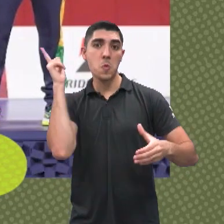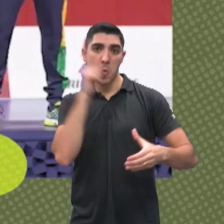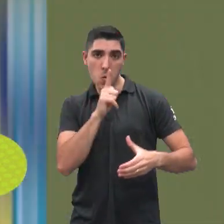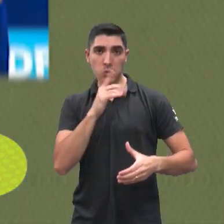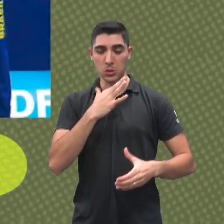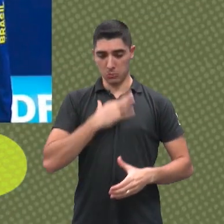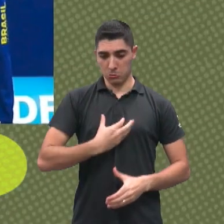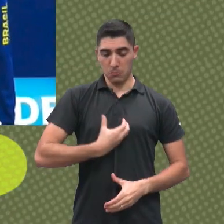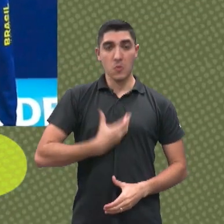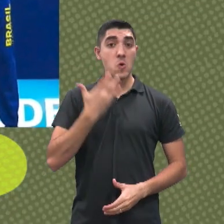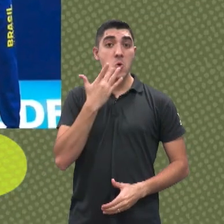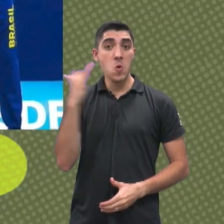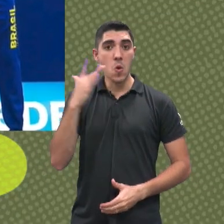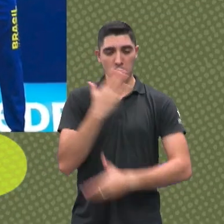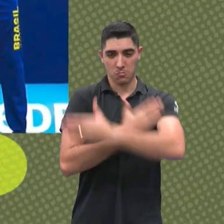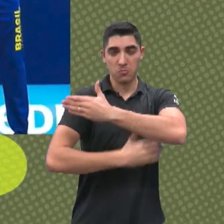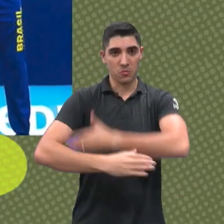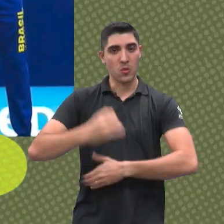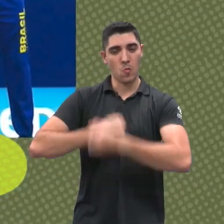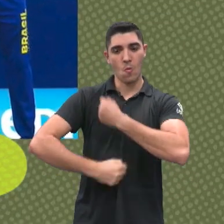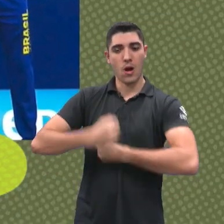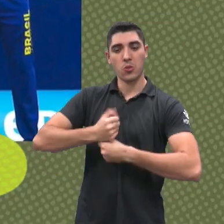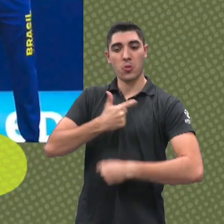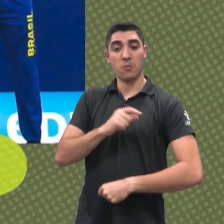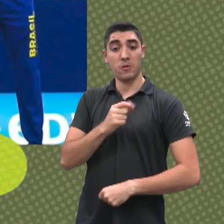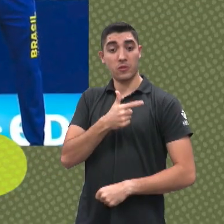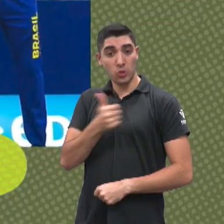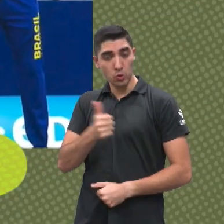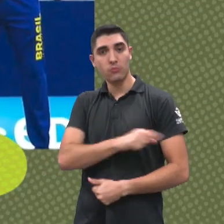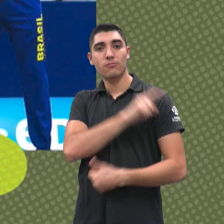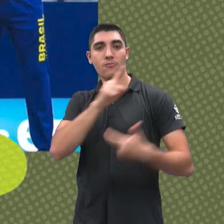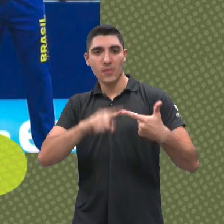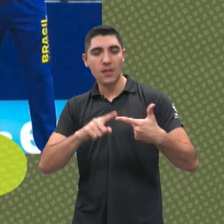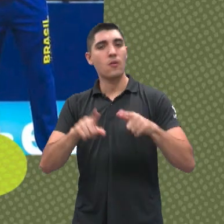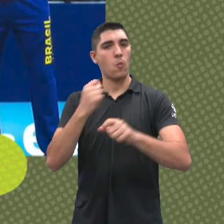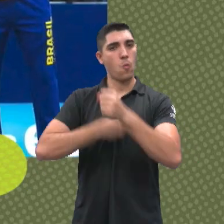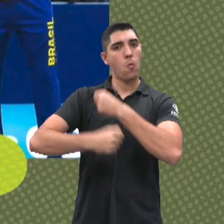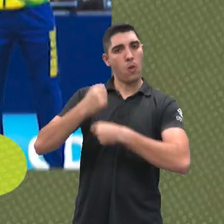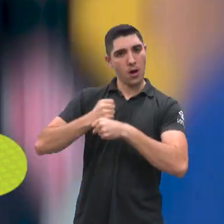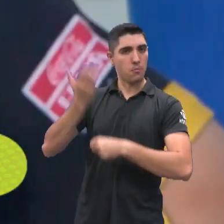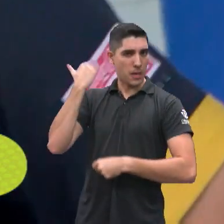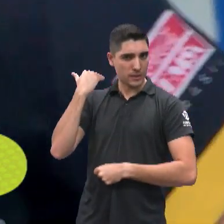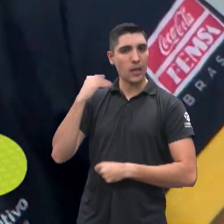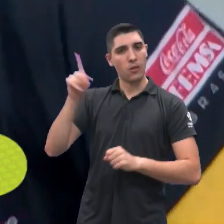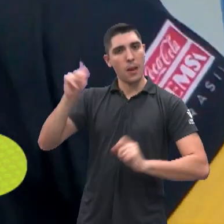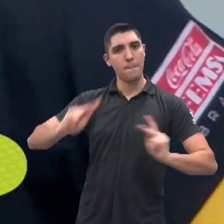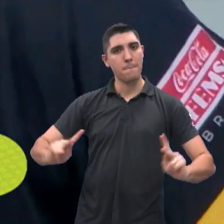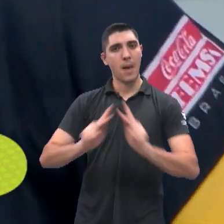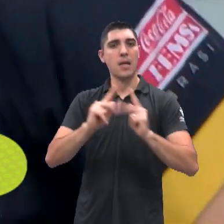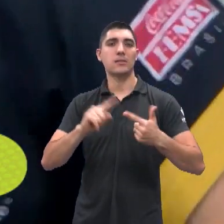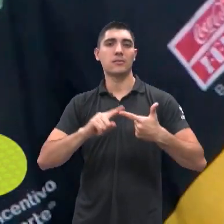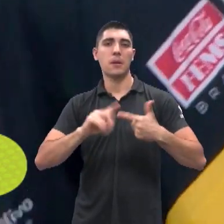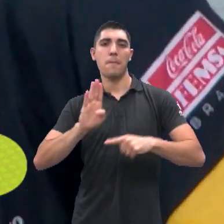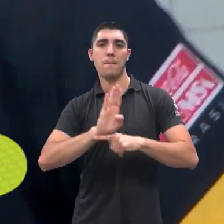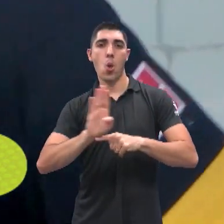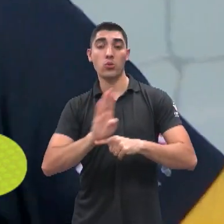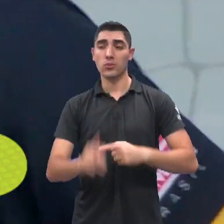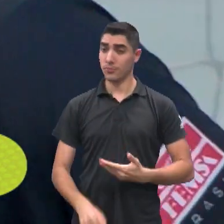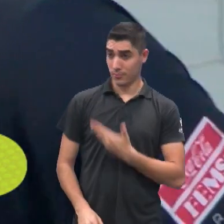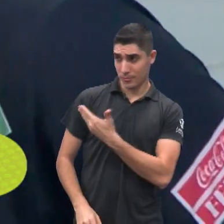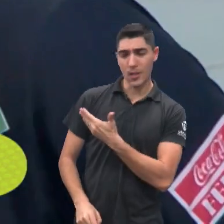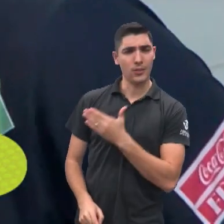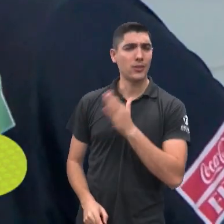de Tóquio em 2021 e o bronze em Paris em 2024. E ele já está acostumado